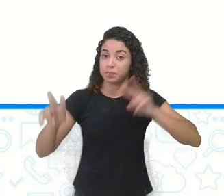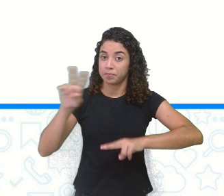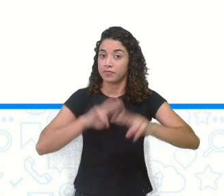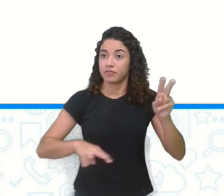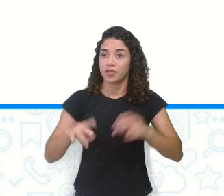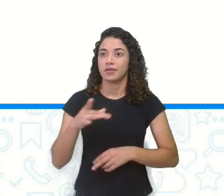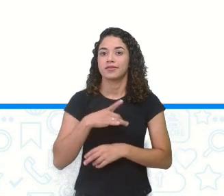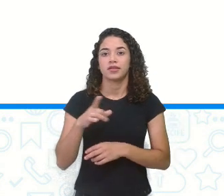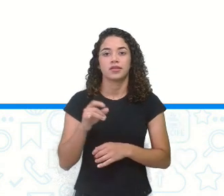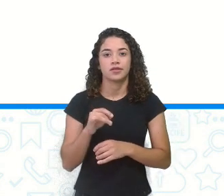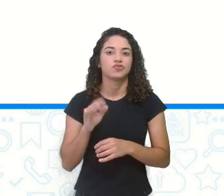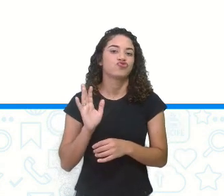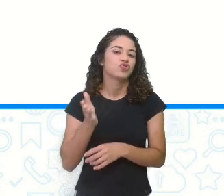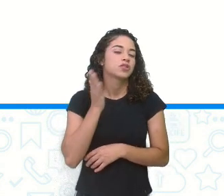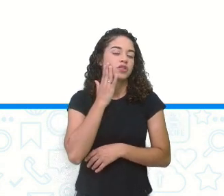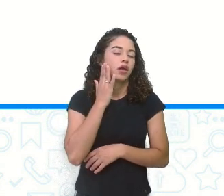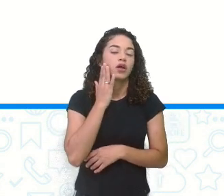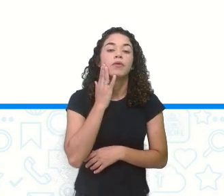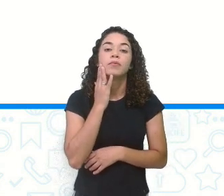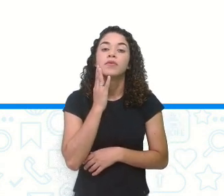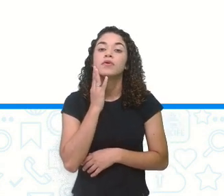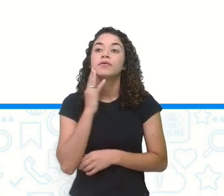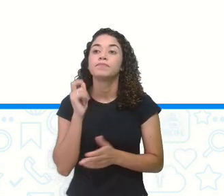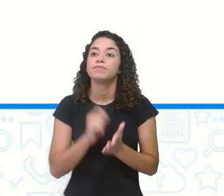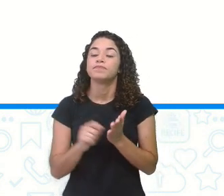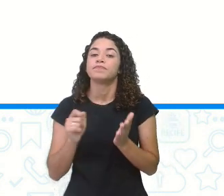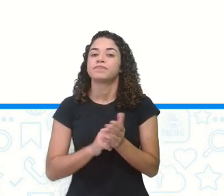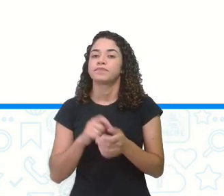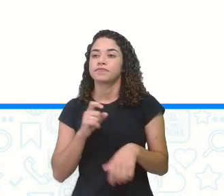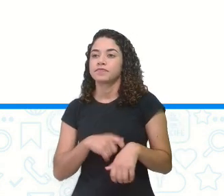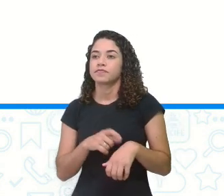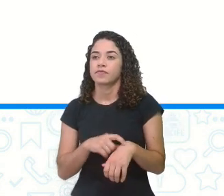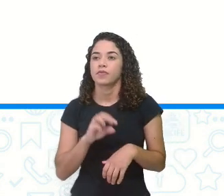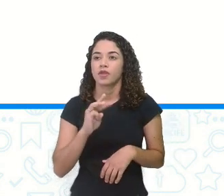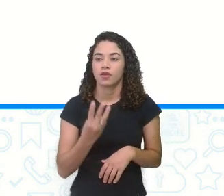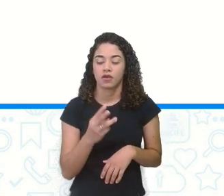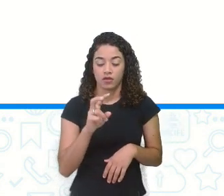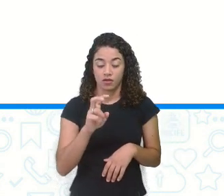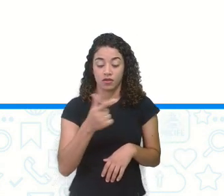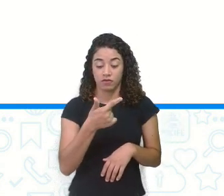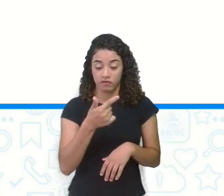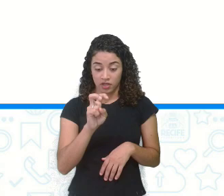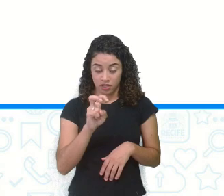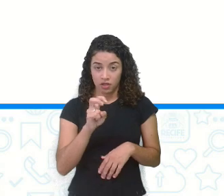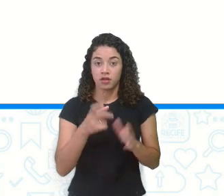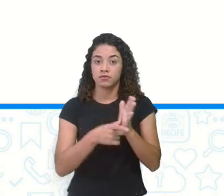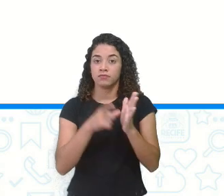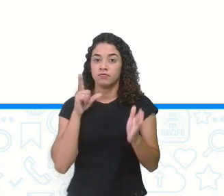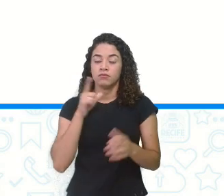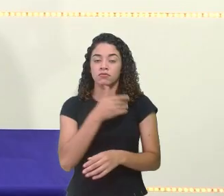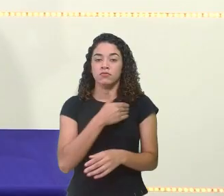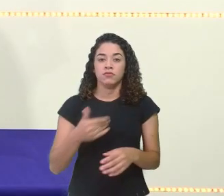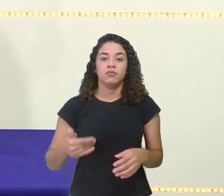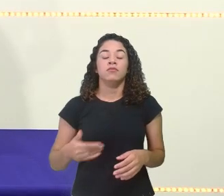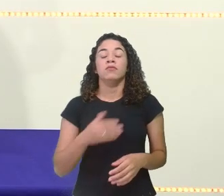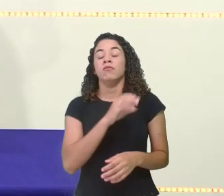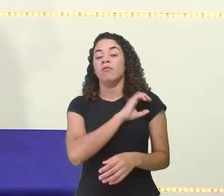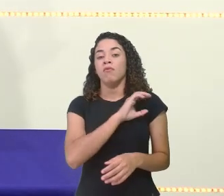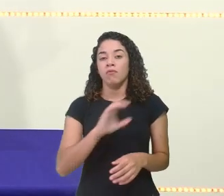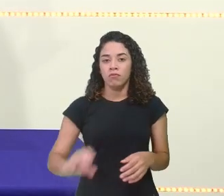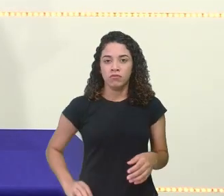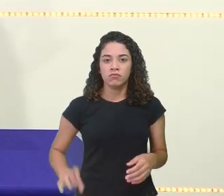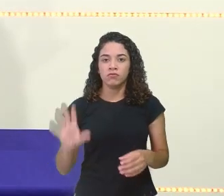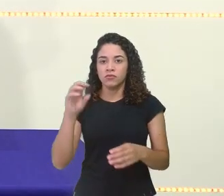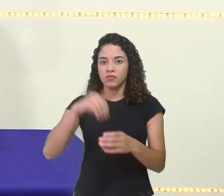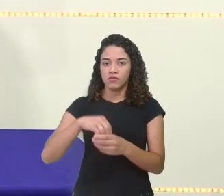tem notícia, né? E foi escrito nesse tempo aí, 325 antes de Cristo. Faz parte da